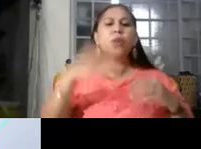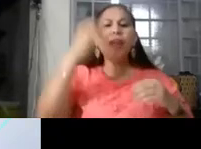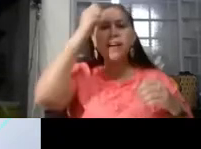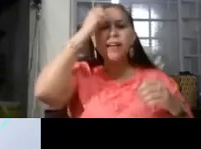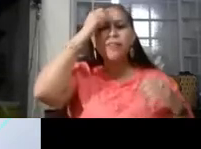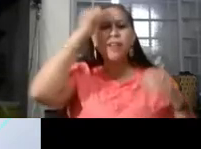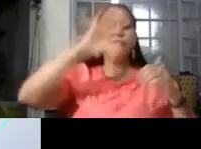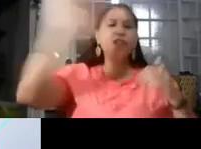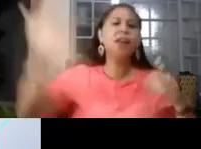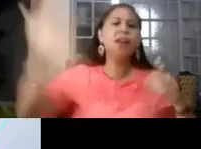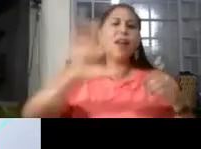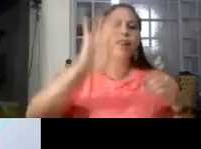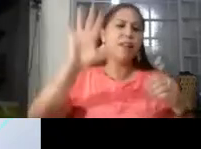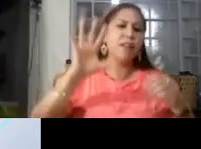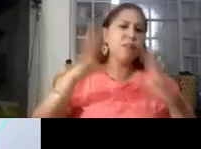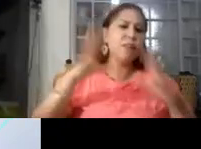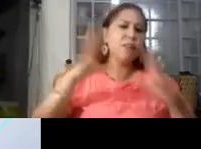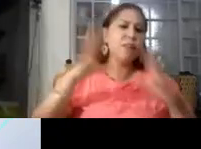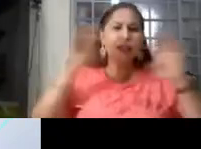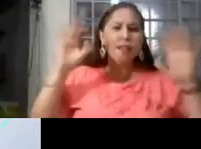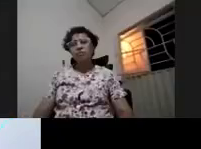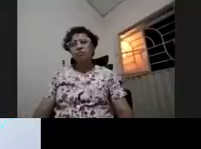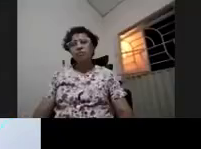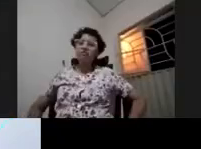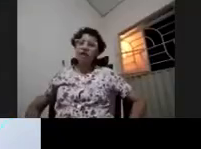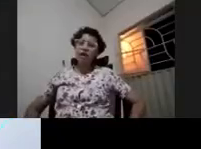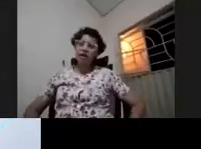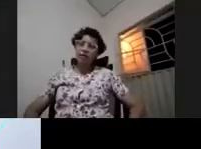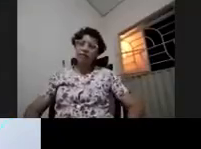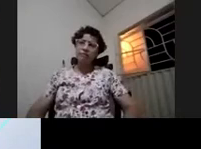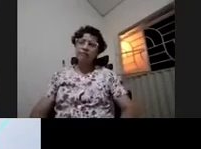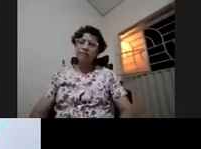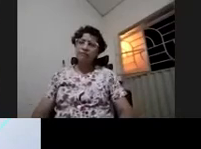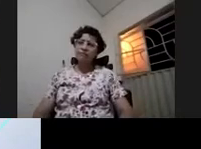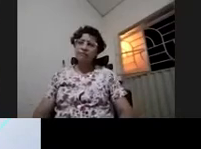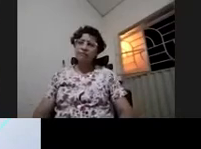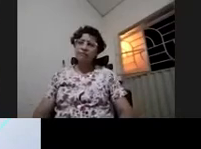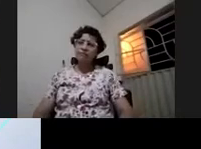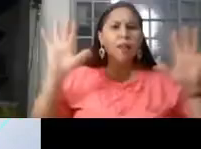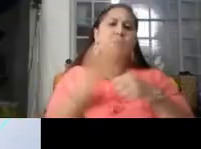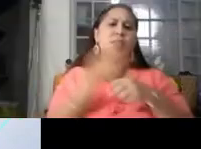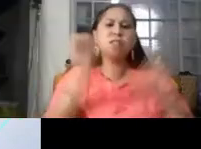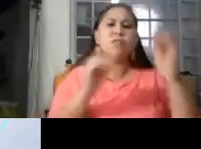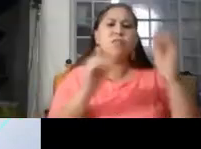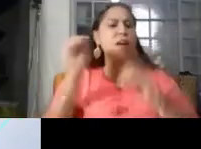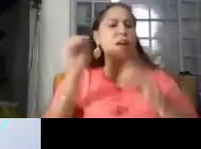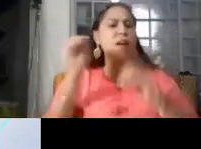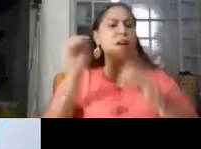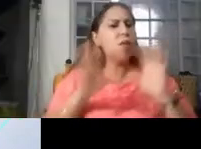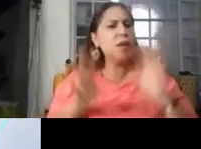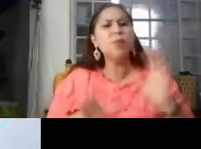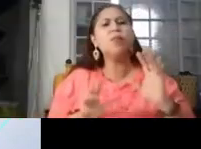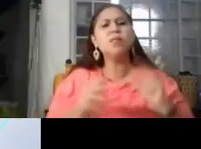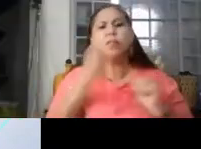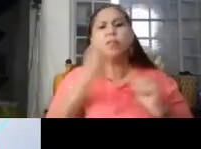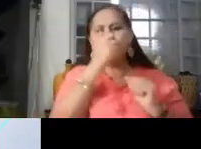aí ele fica lá na nuvem, né? Na nuvem, E não perde. Já no WhatsApp, se a gente ficar colocando muita